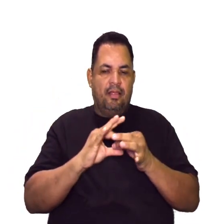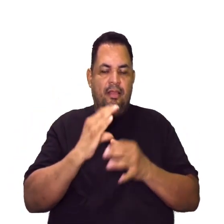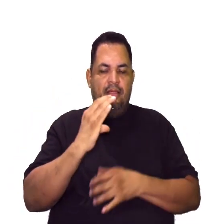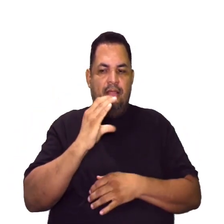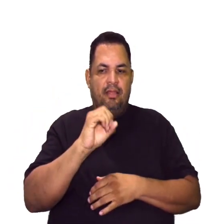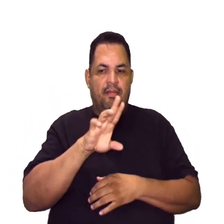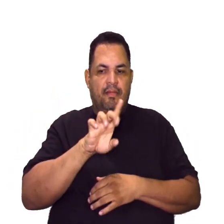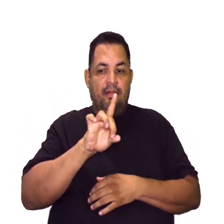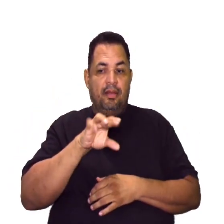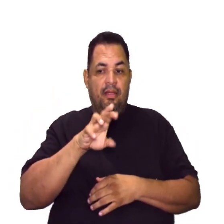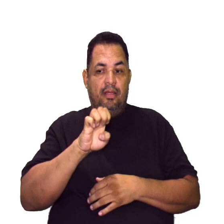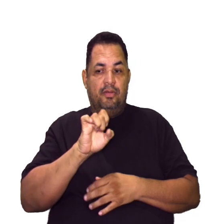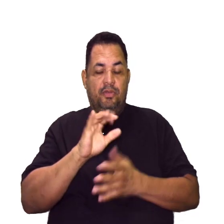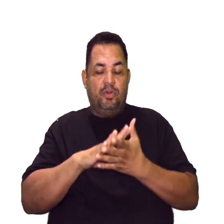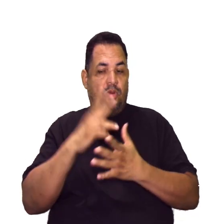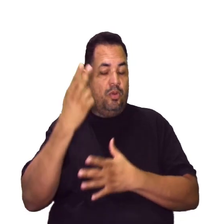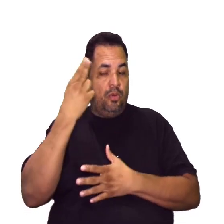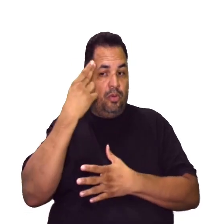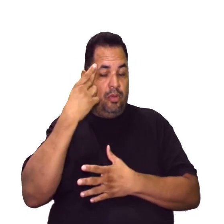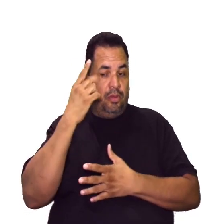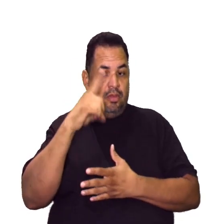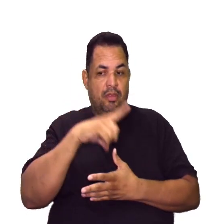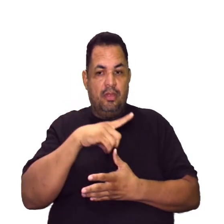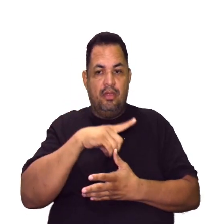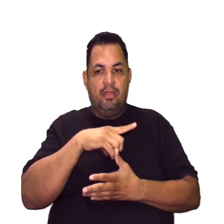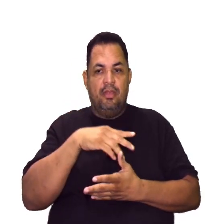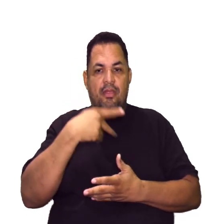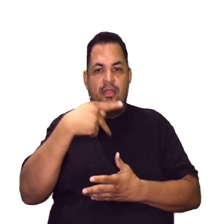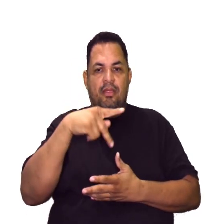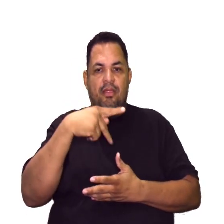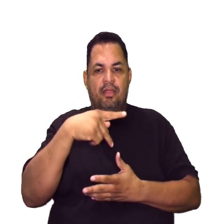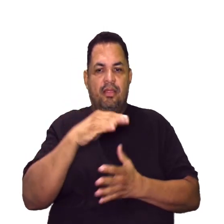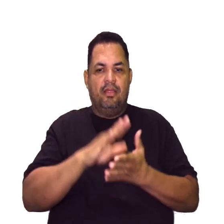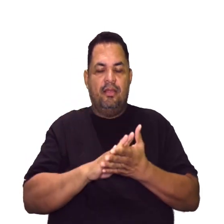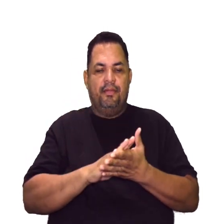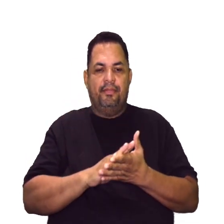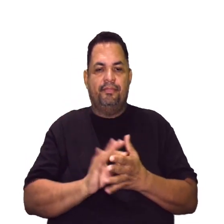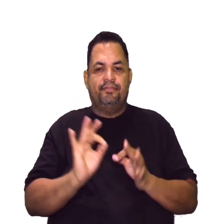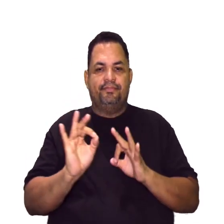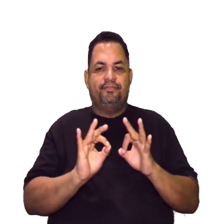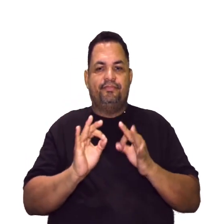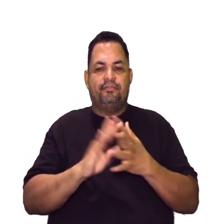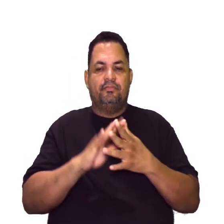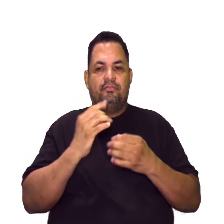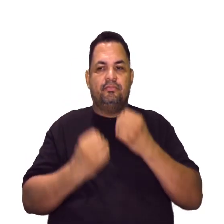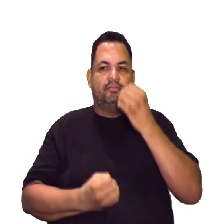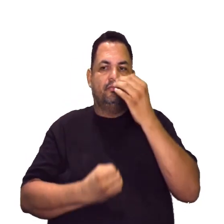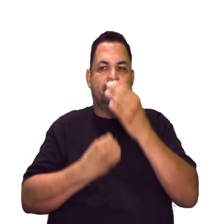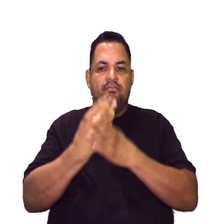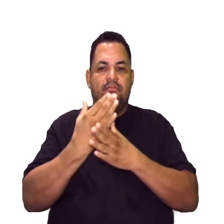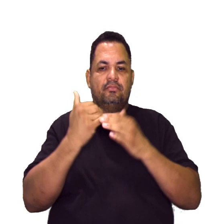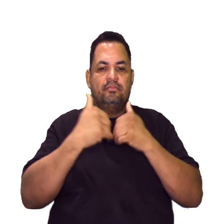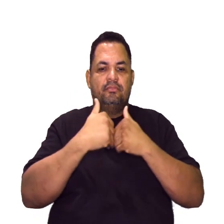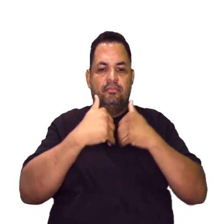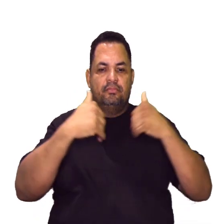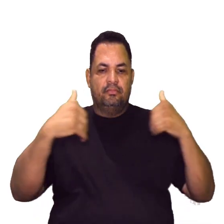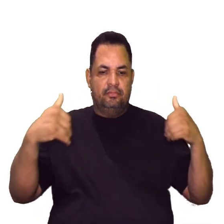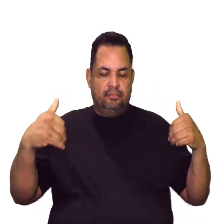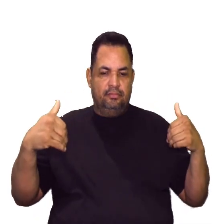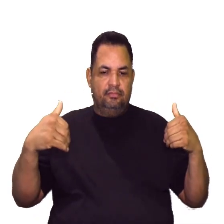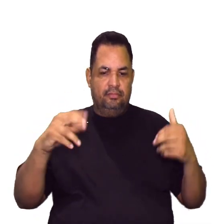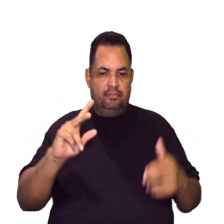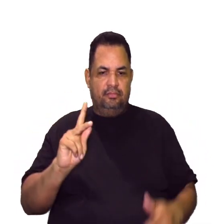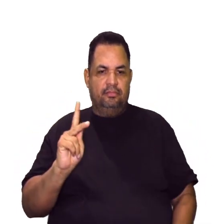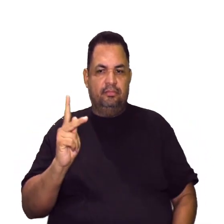covalentes comuns ou normais, sobrou um par de elétrons. Esse par de elétrons, ele gera uma repulsão nos